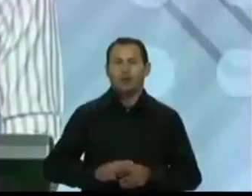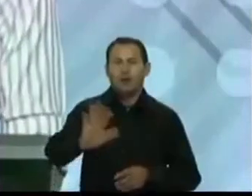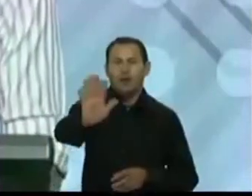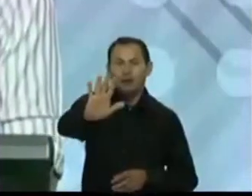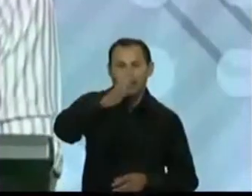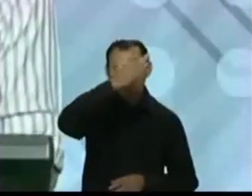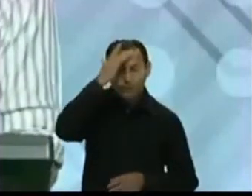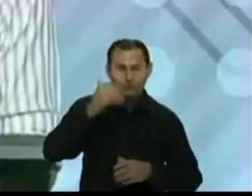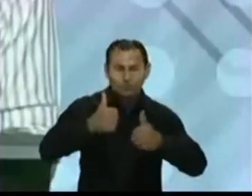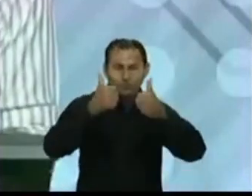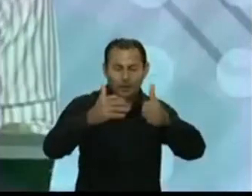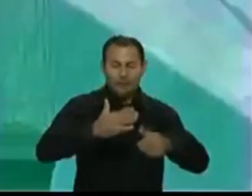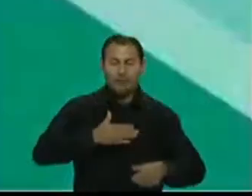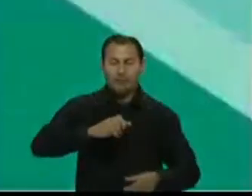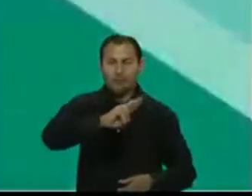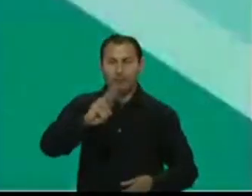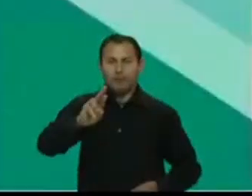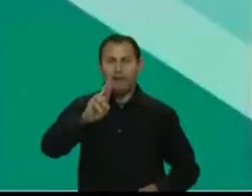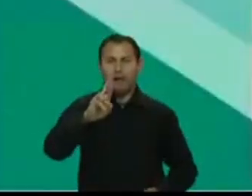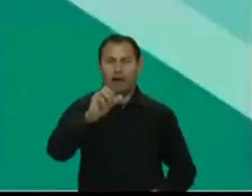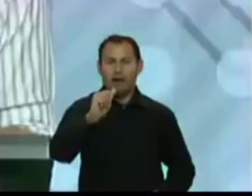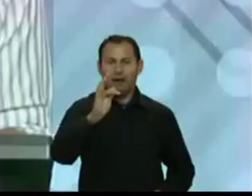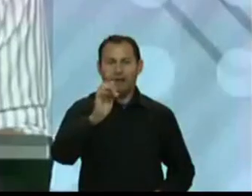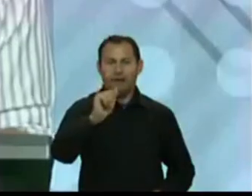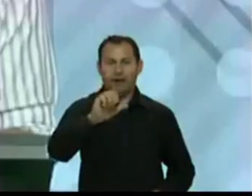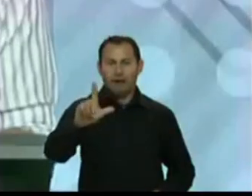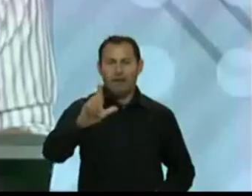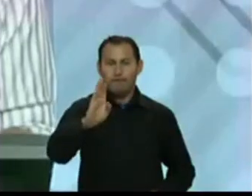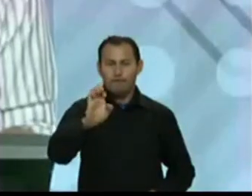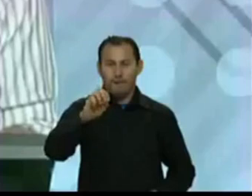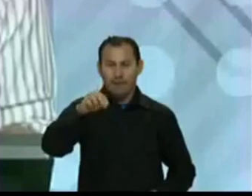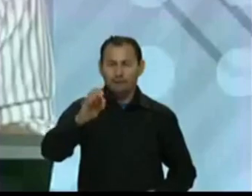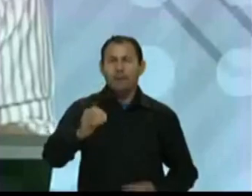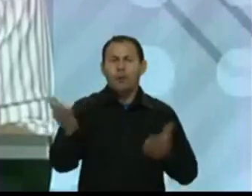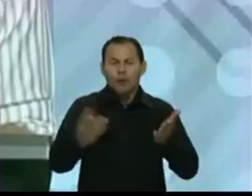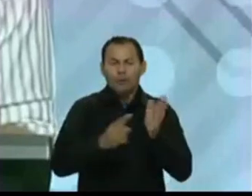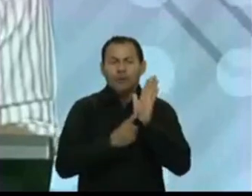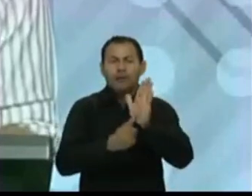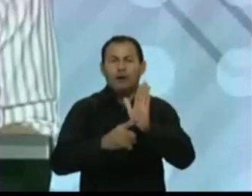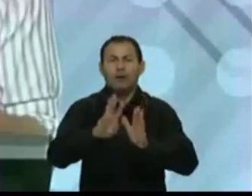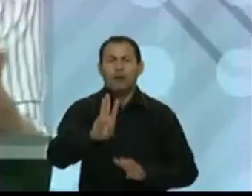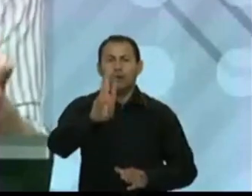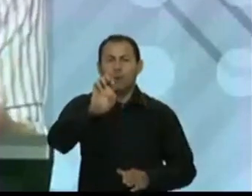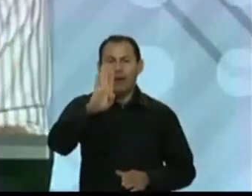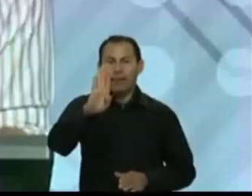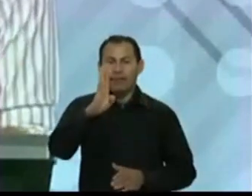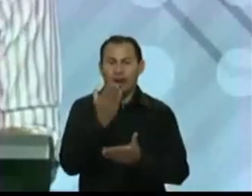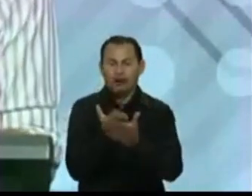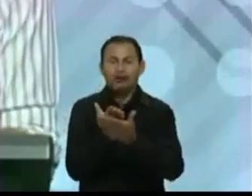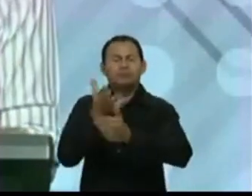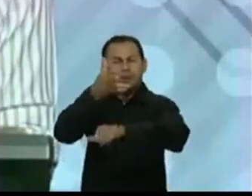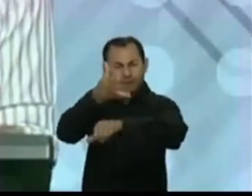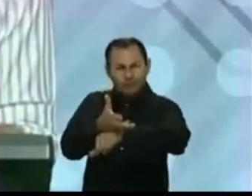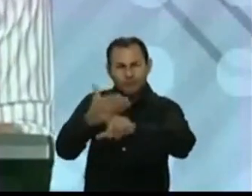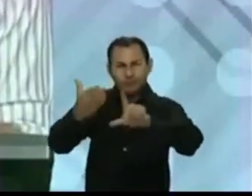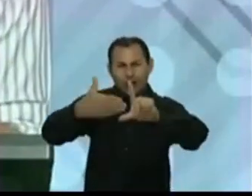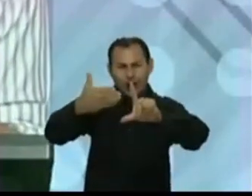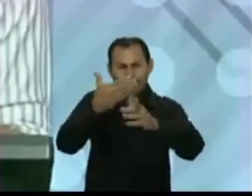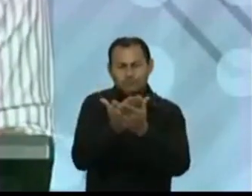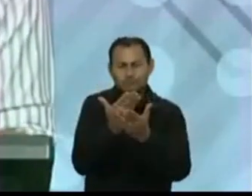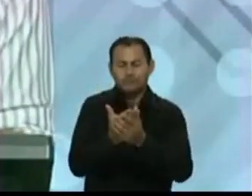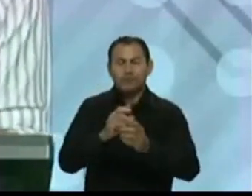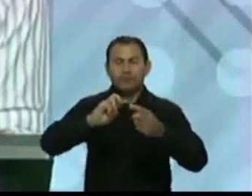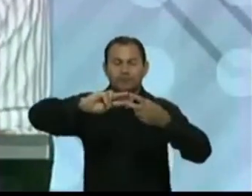Olá pessoal, tudo bem? Eu sou o professor Rafael Bento e estou aqui para apresentar essa web aula, essa videoaula sobre